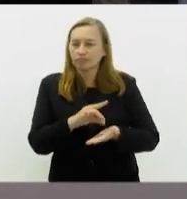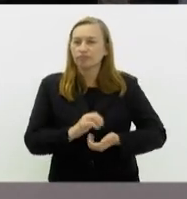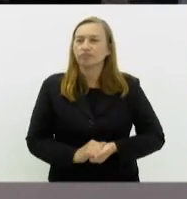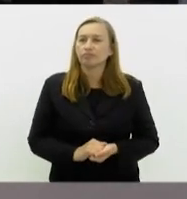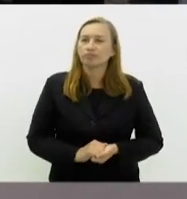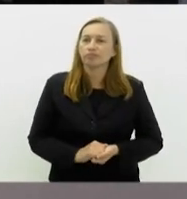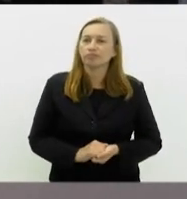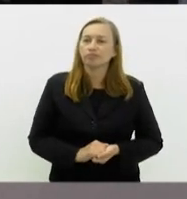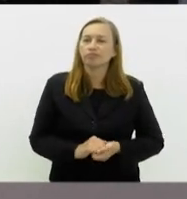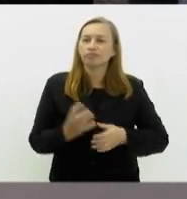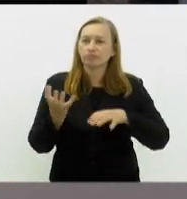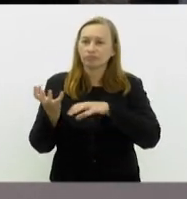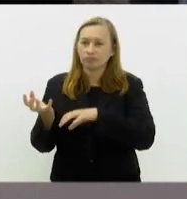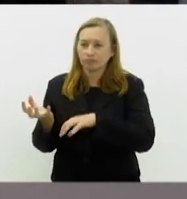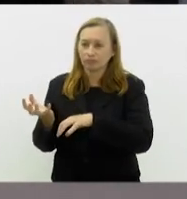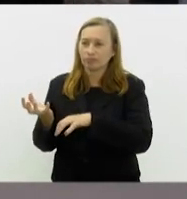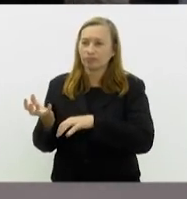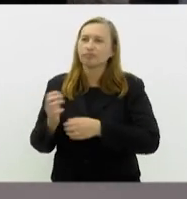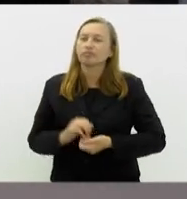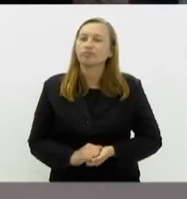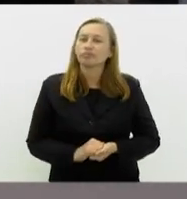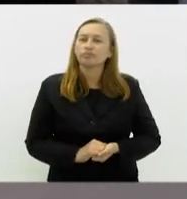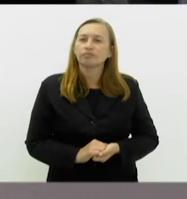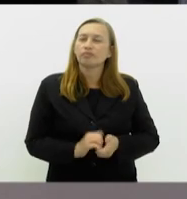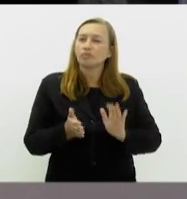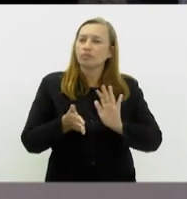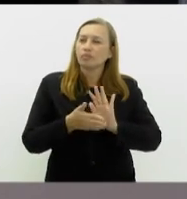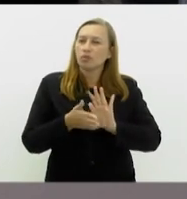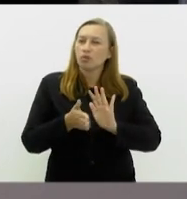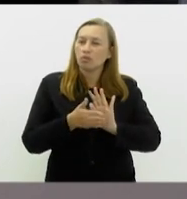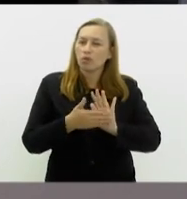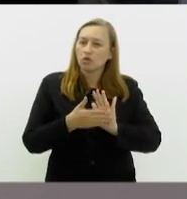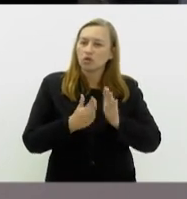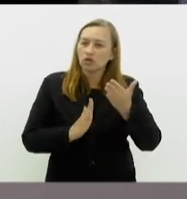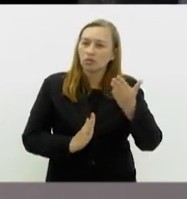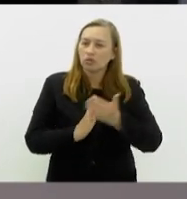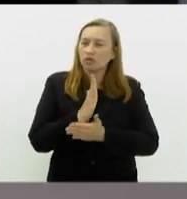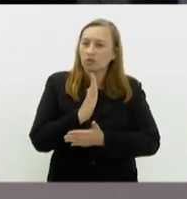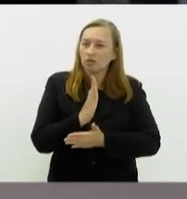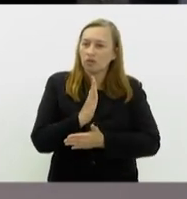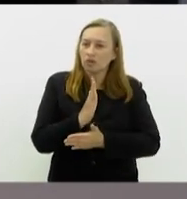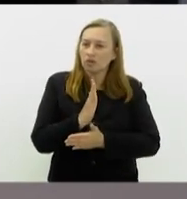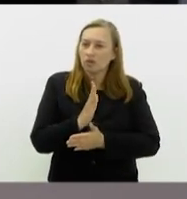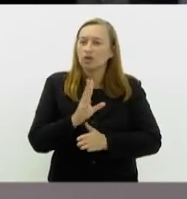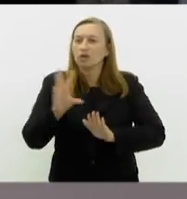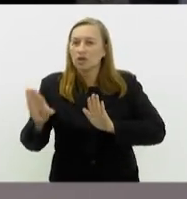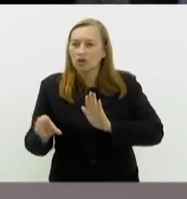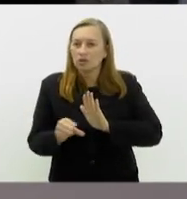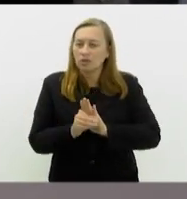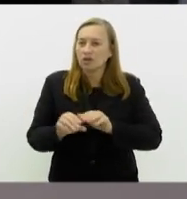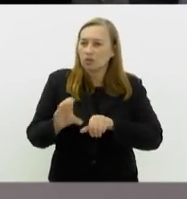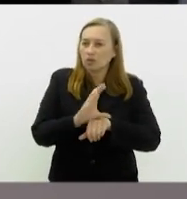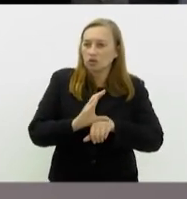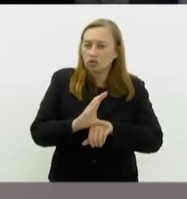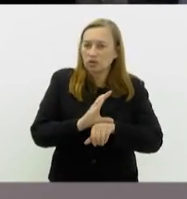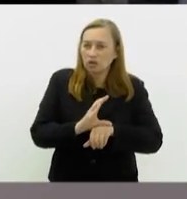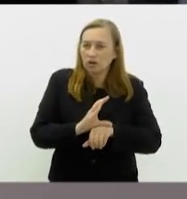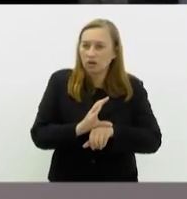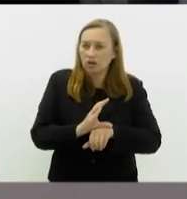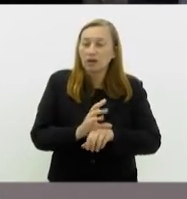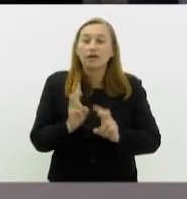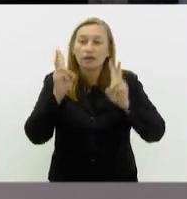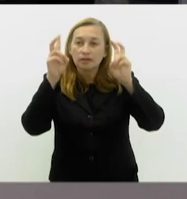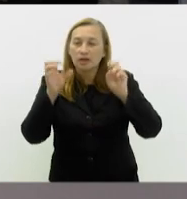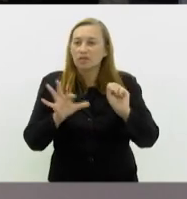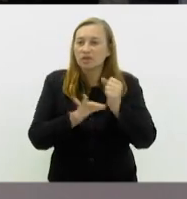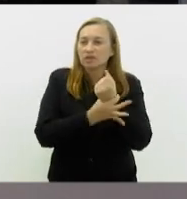ao congresso nacional propor e aprovar proposta de emenda à constituição tornando o tema de